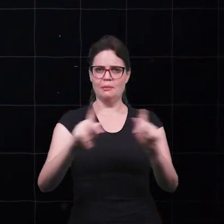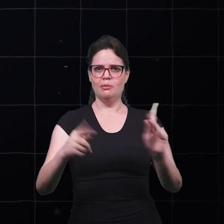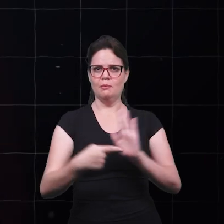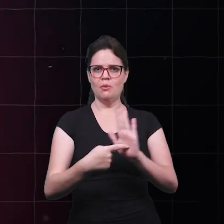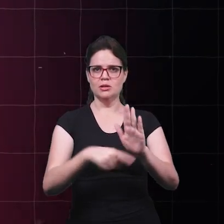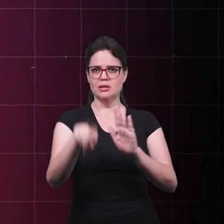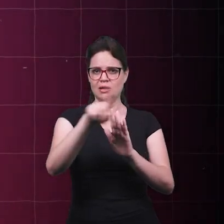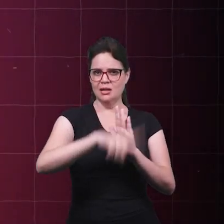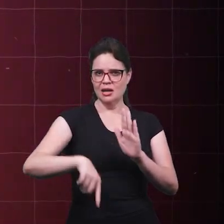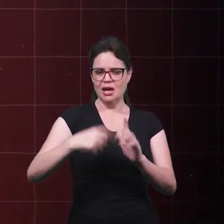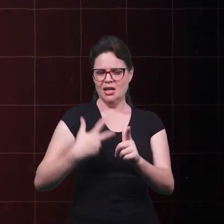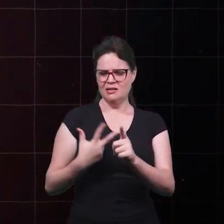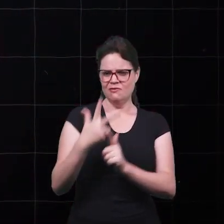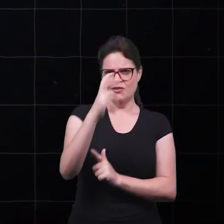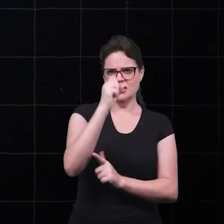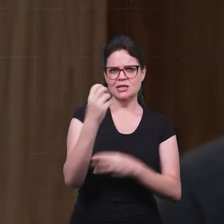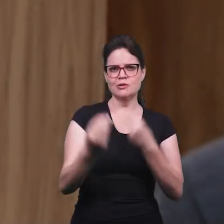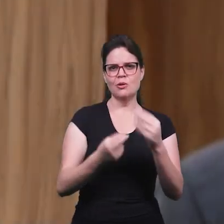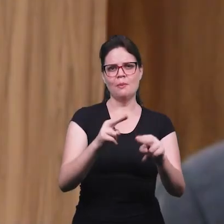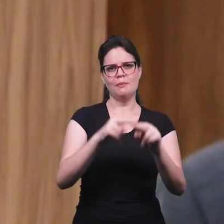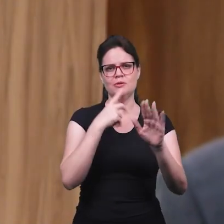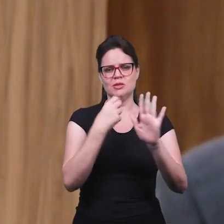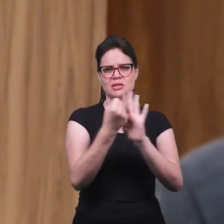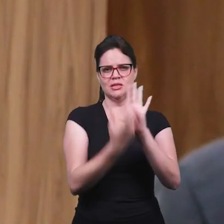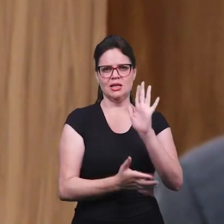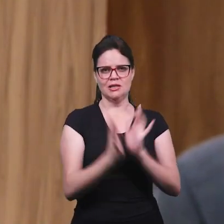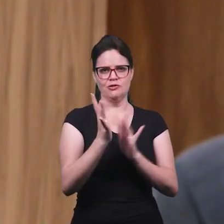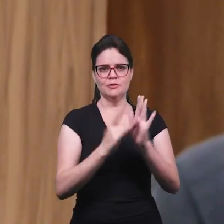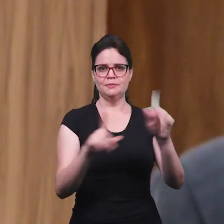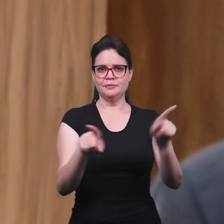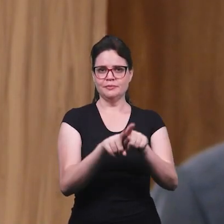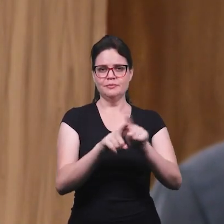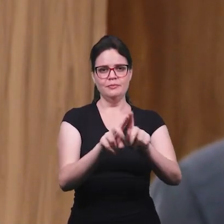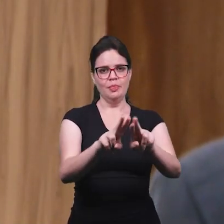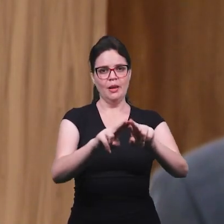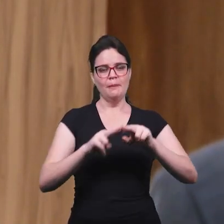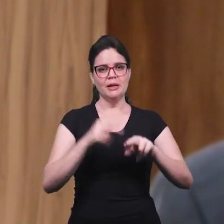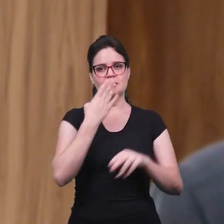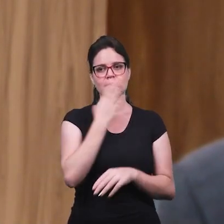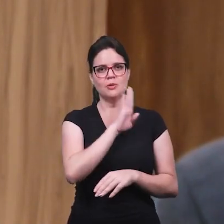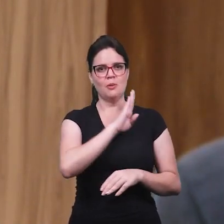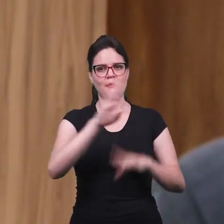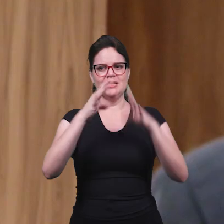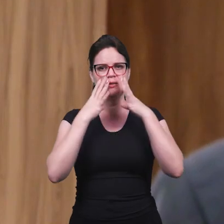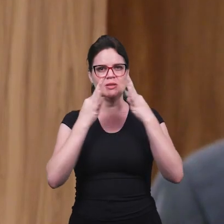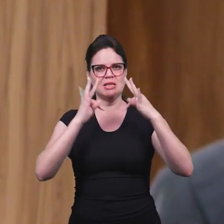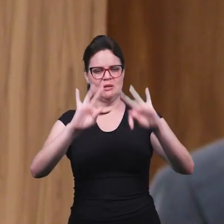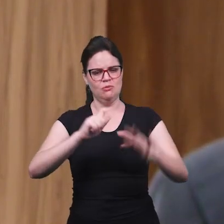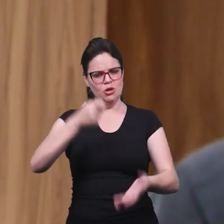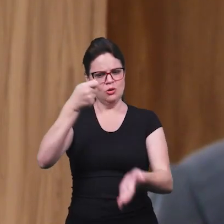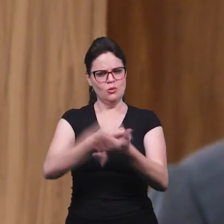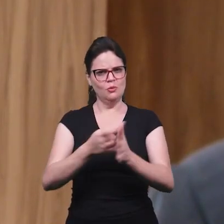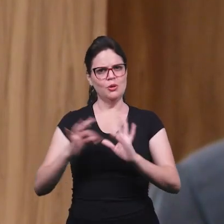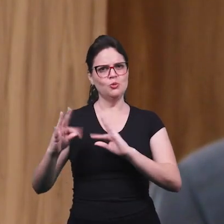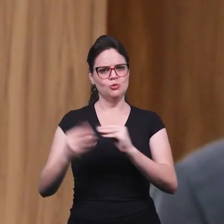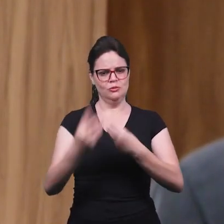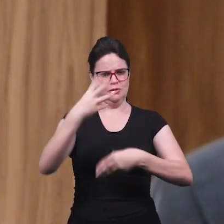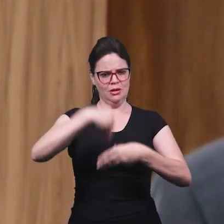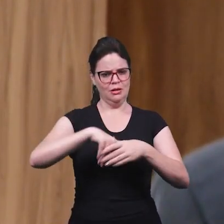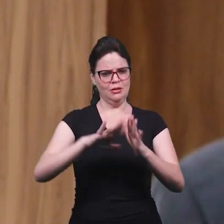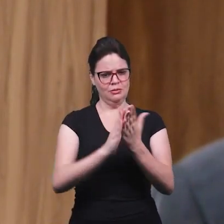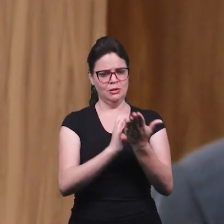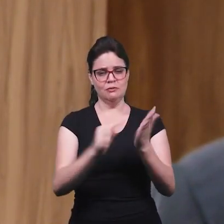palavra do seu testemunho. A grande vitória da igreja Glória a Deus. é o que faz com que a igreja